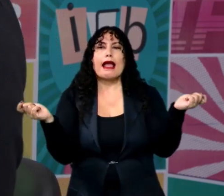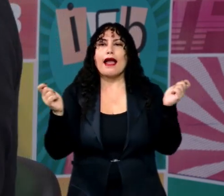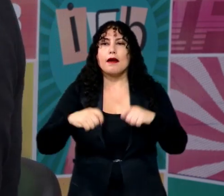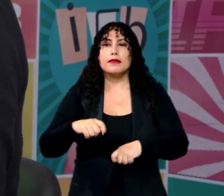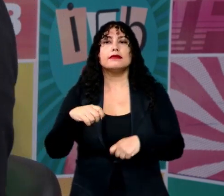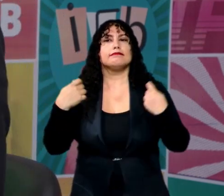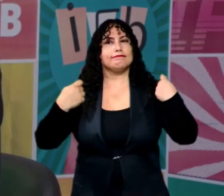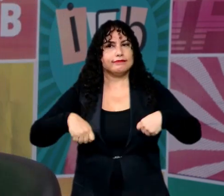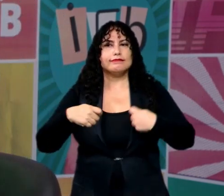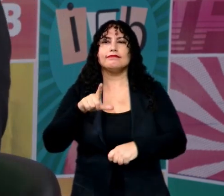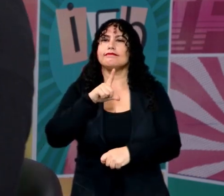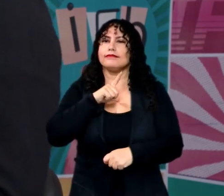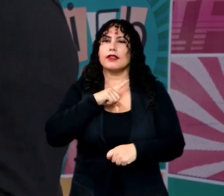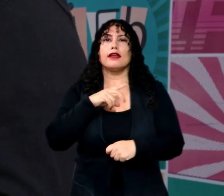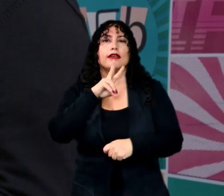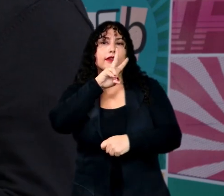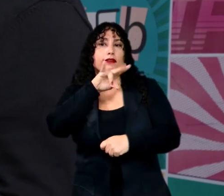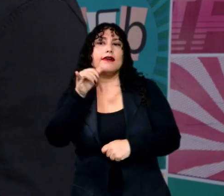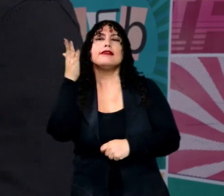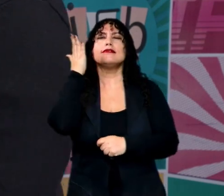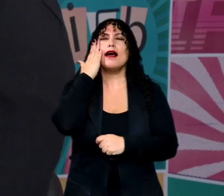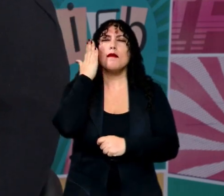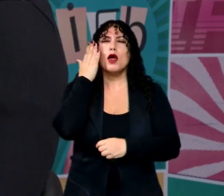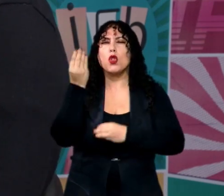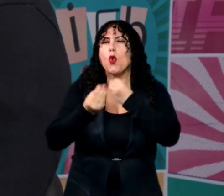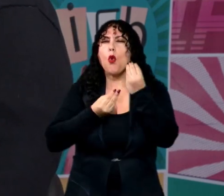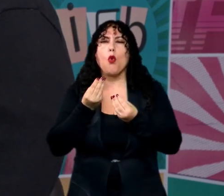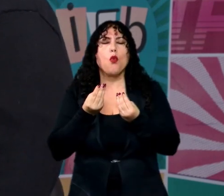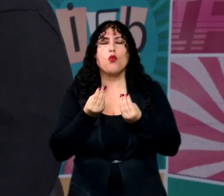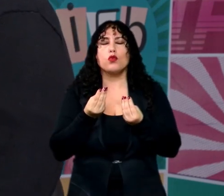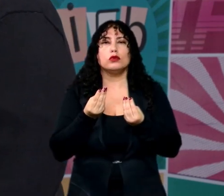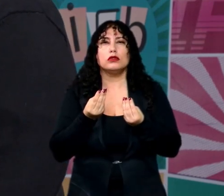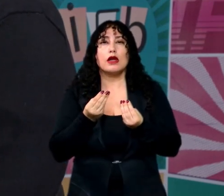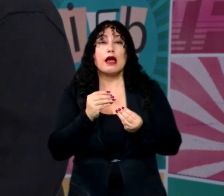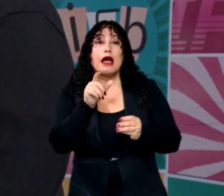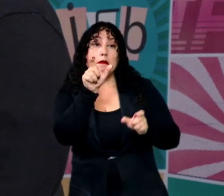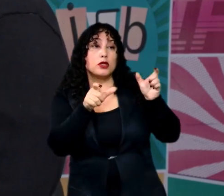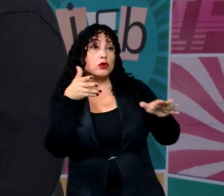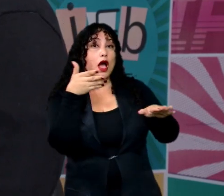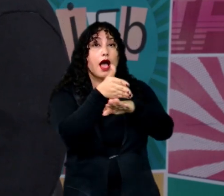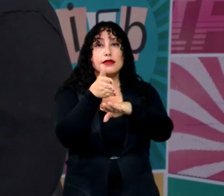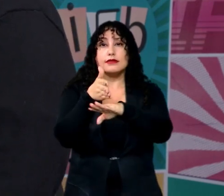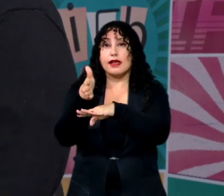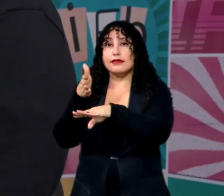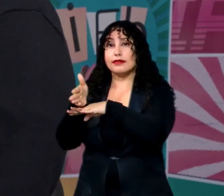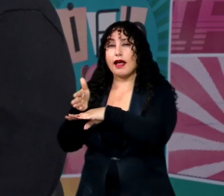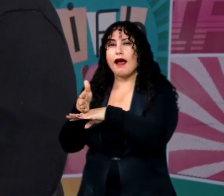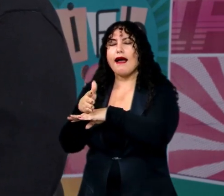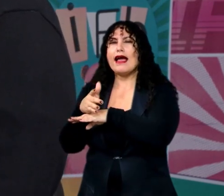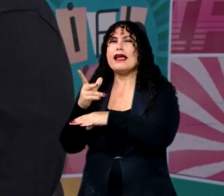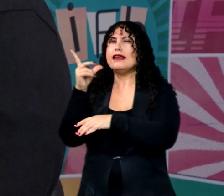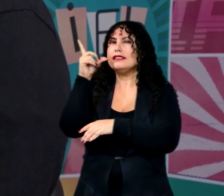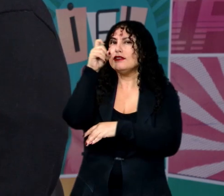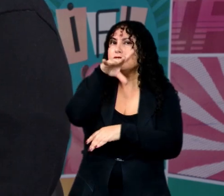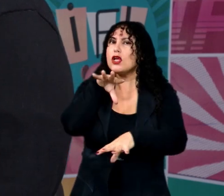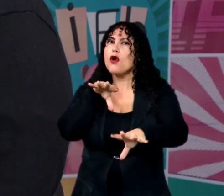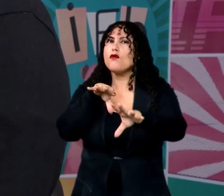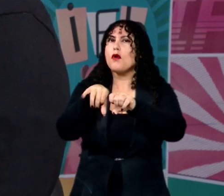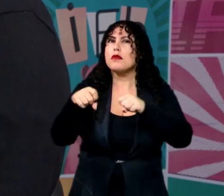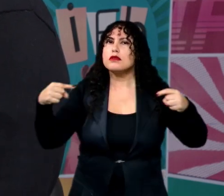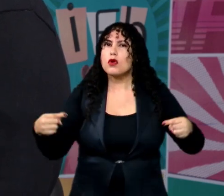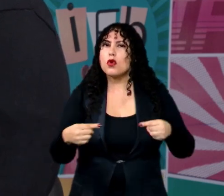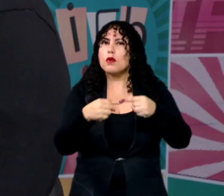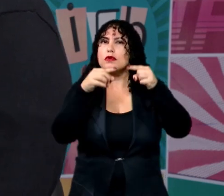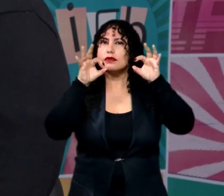Uhum. Então a gente já vai sabendo quem acessar e tal, mas é raro ter formação